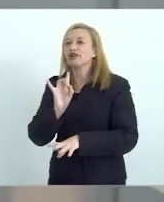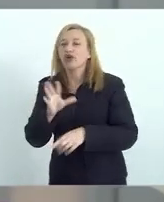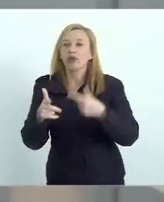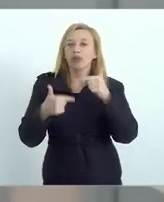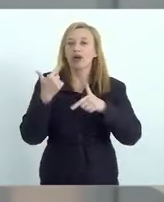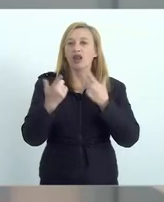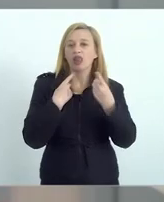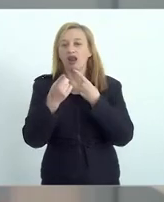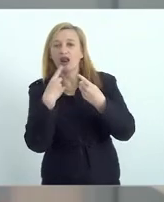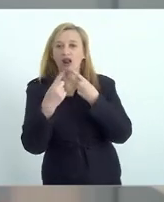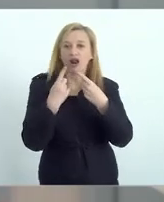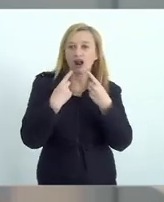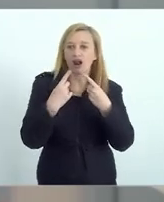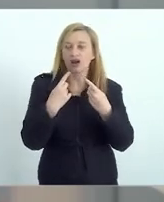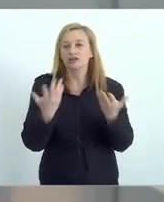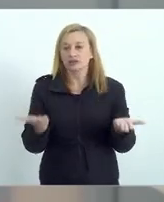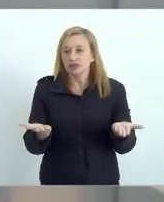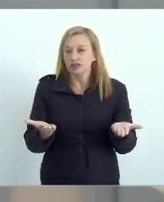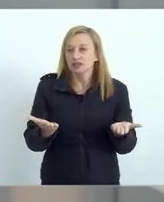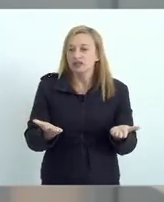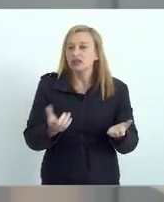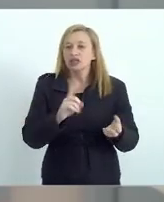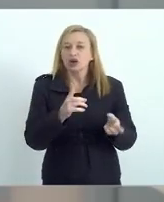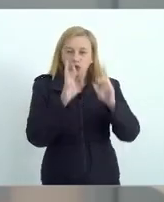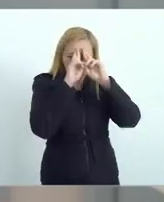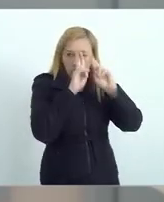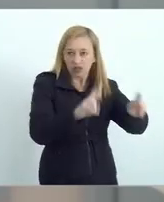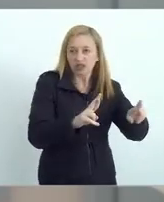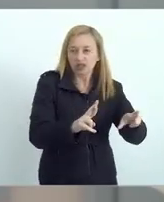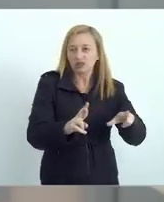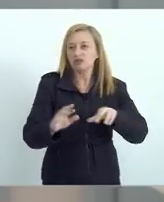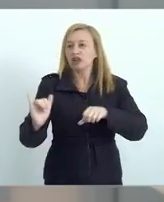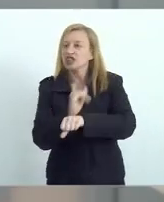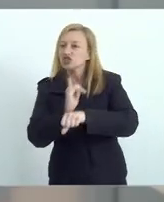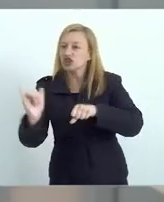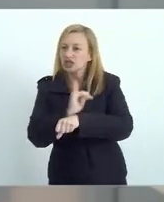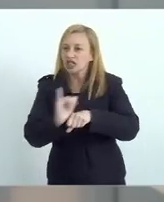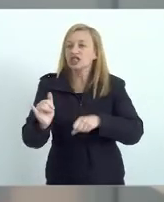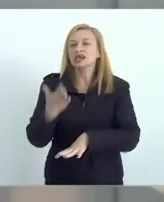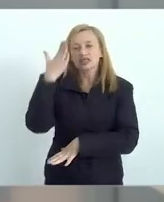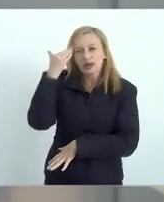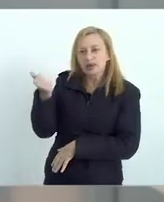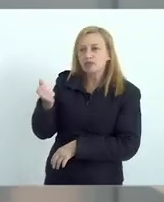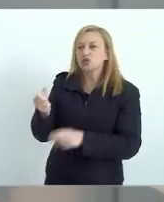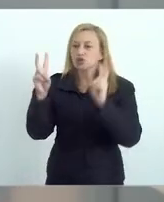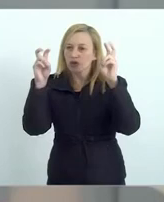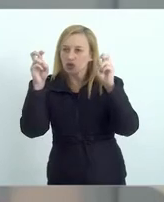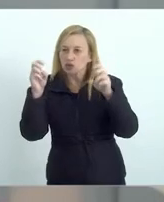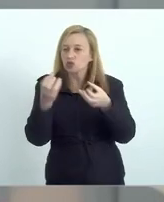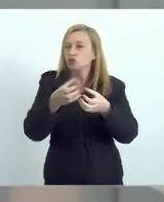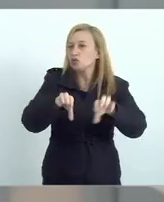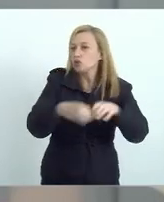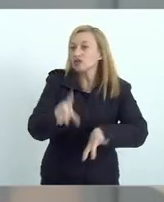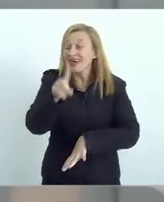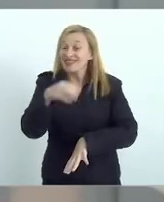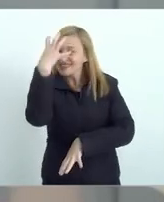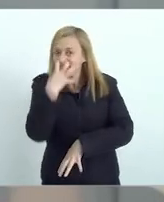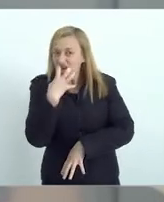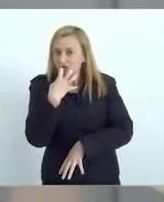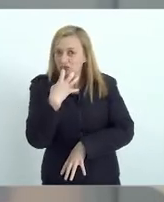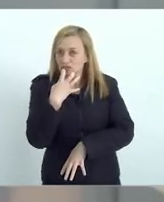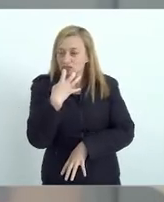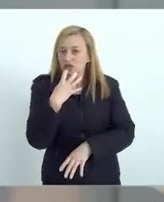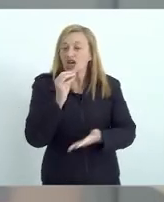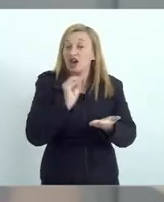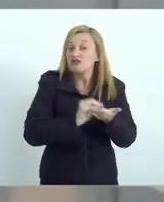papagaiado por aí e desrespeitando uma estratégia que se monta todo mundo sabe que o caso dos concursos é um caso grave é um